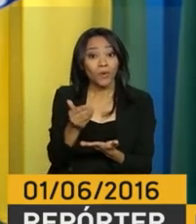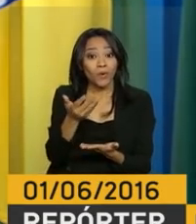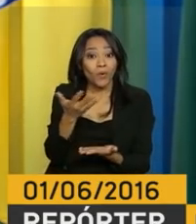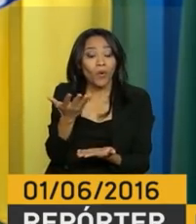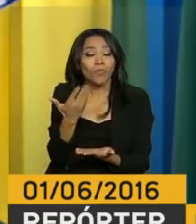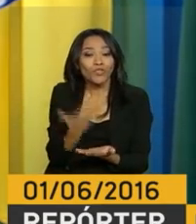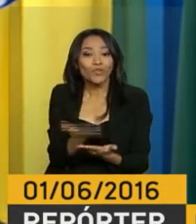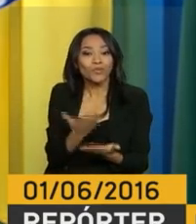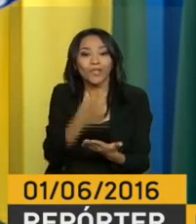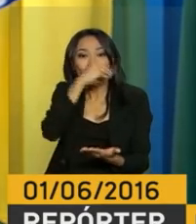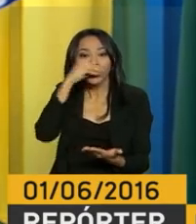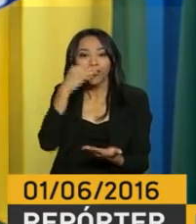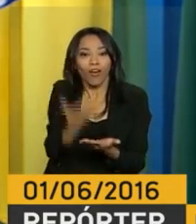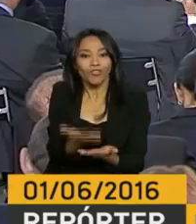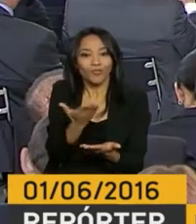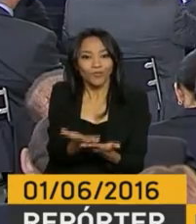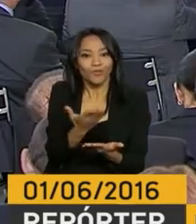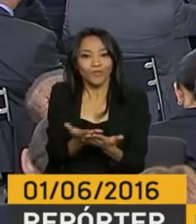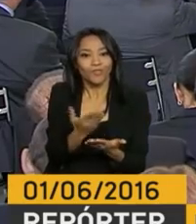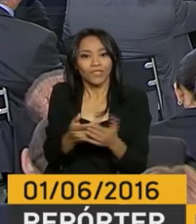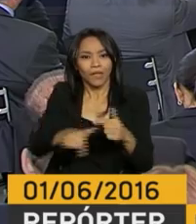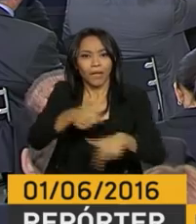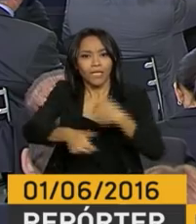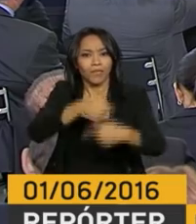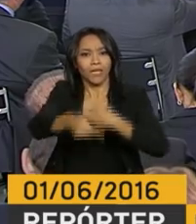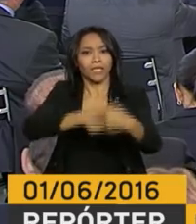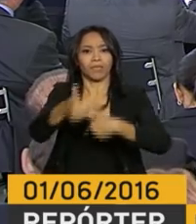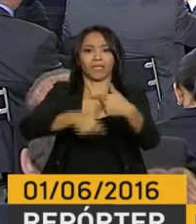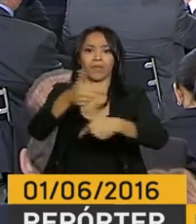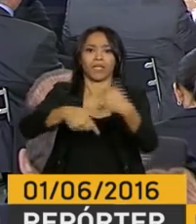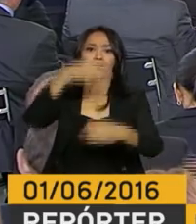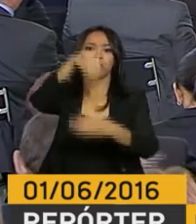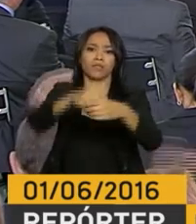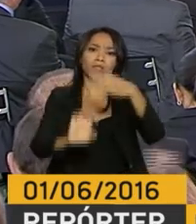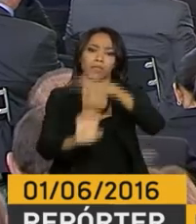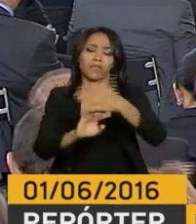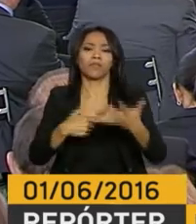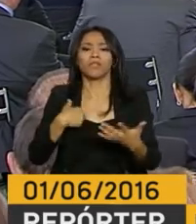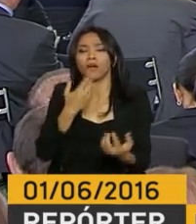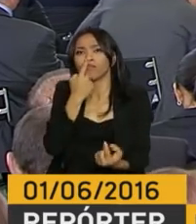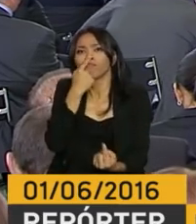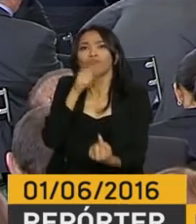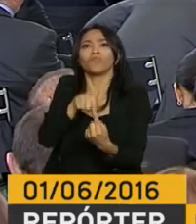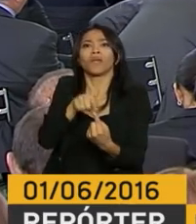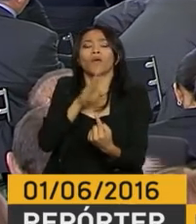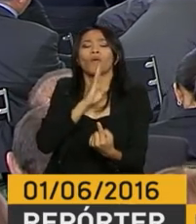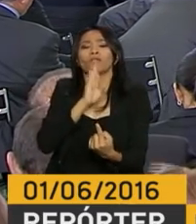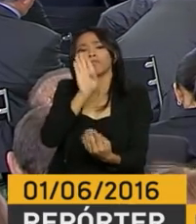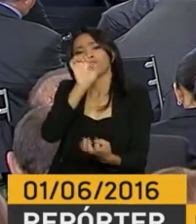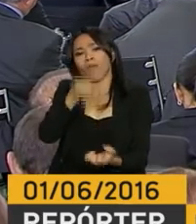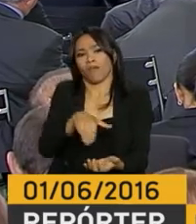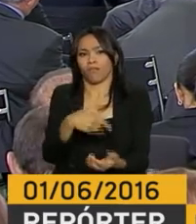funcionário de carreira até chegar à presidência portanto com essa a intimidade do Banco do